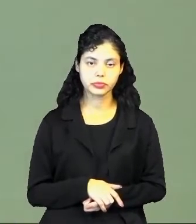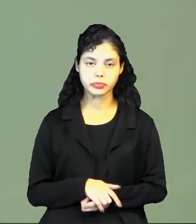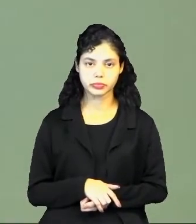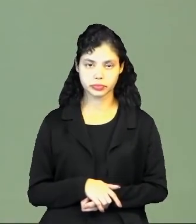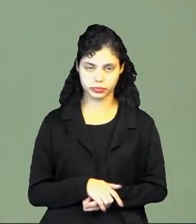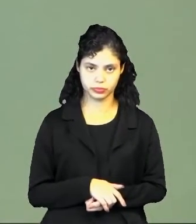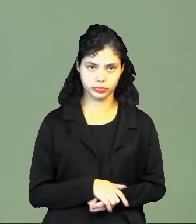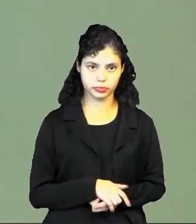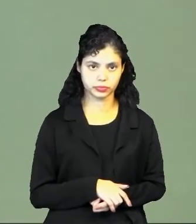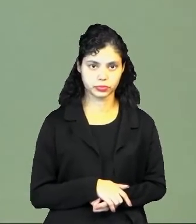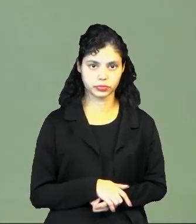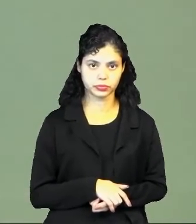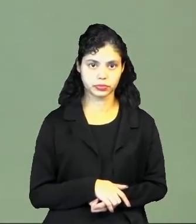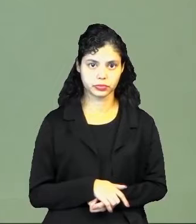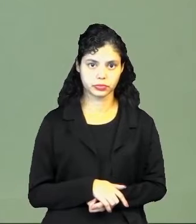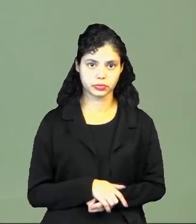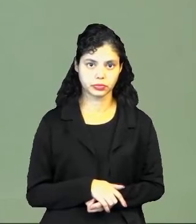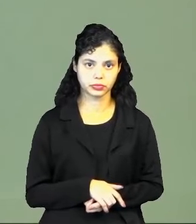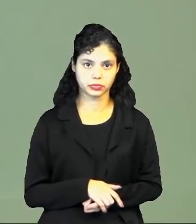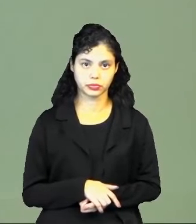narrativos aí.